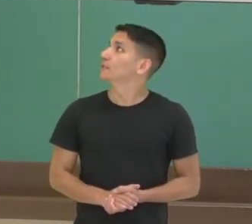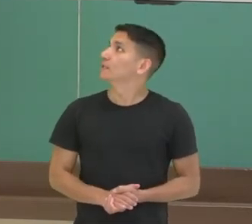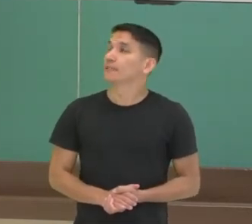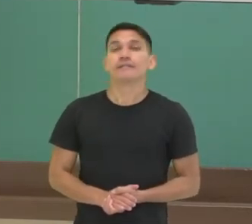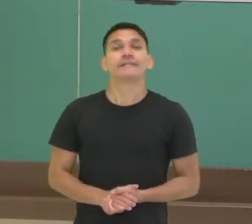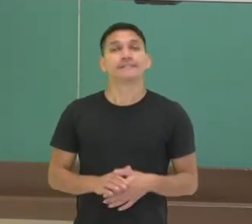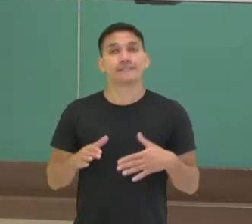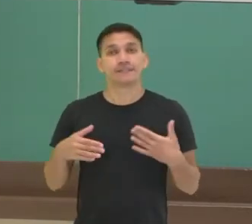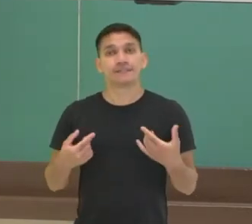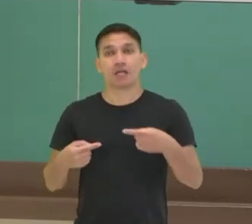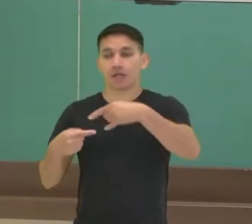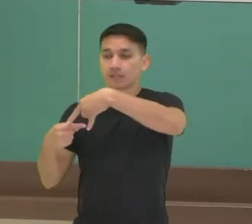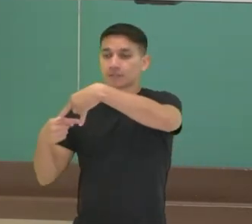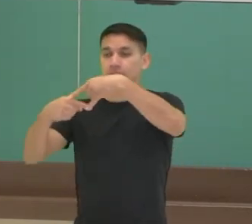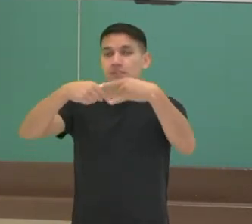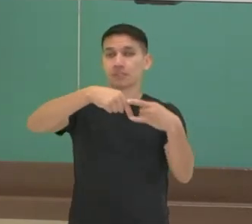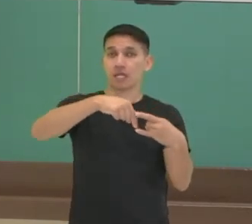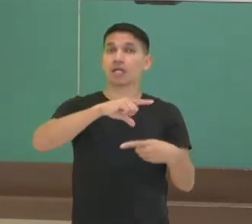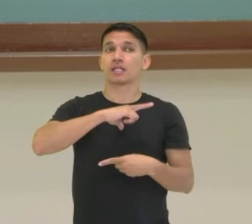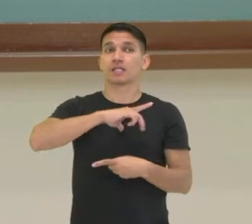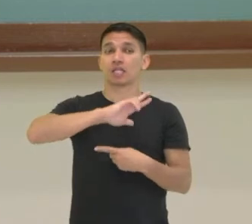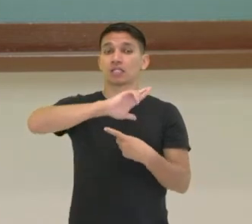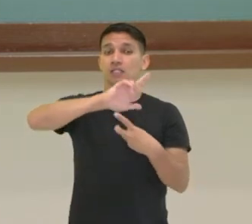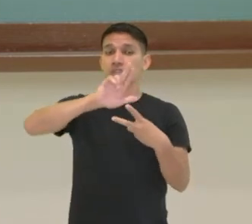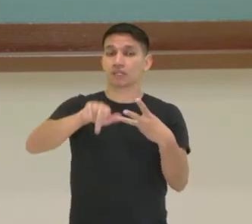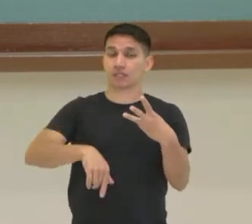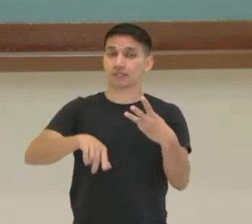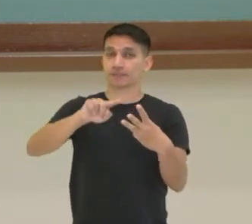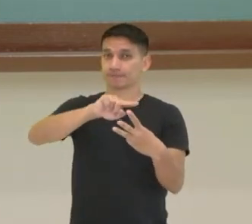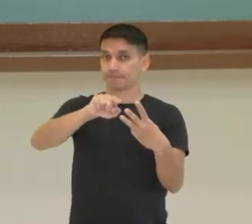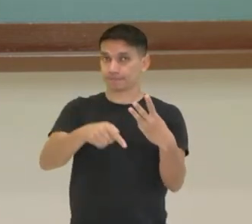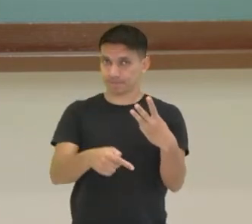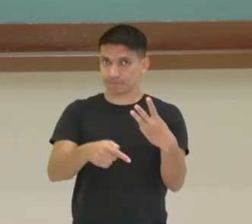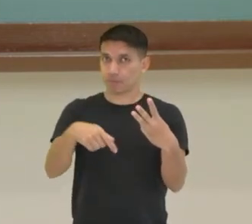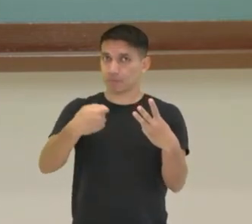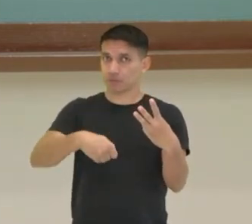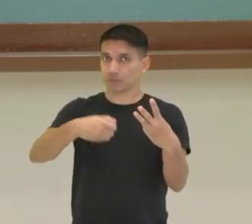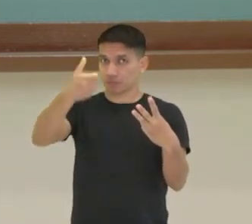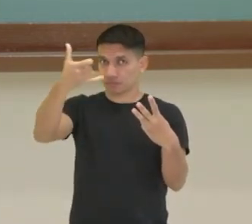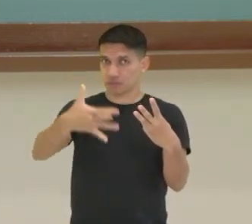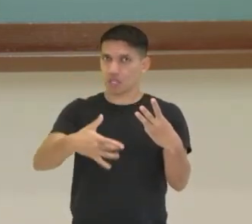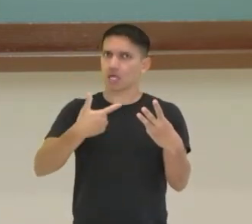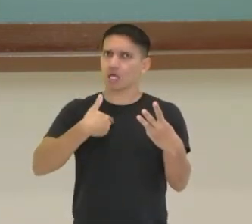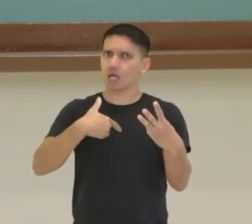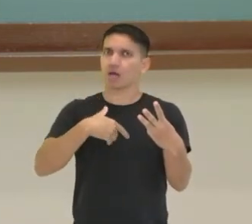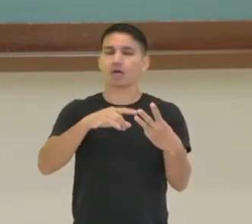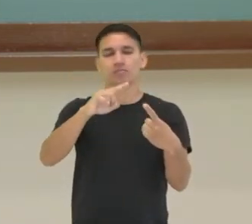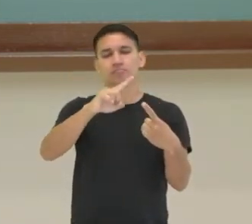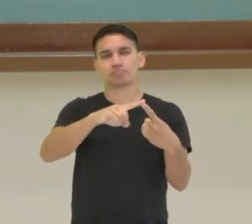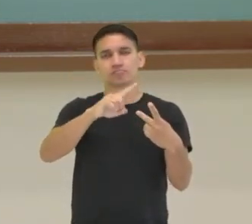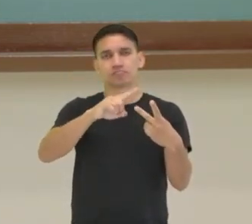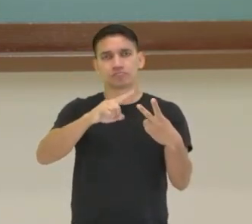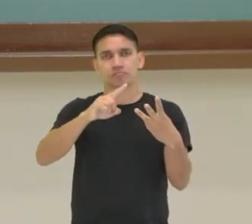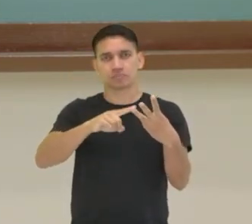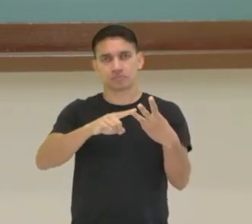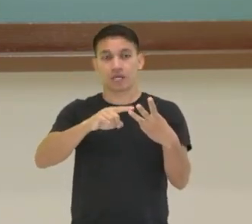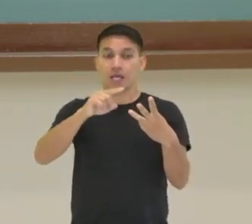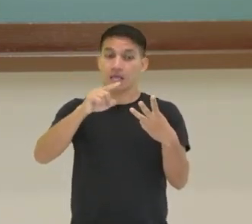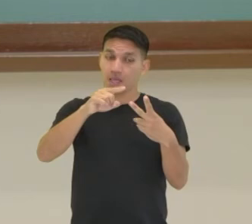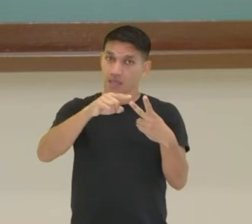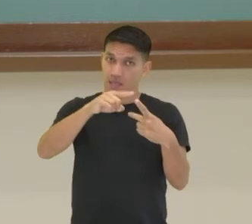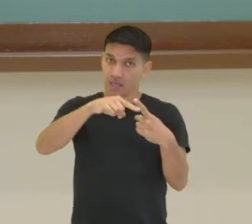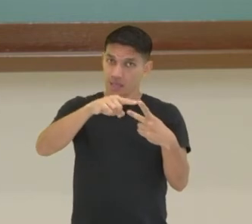Entre os trapézios, a gente tem que destacar 3 tipos de trapézios. Eu vou comentar 2 bem declaradamente, o terceiro eu só vou falar, então preste